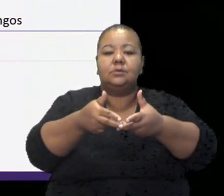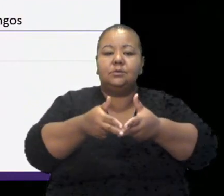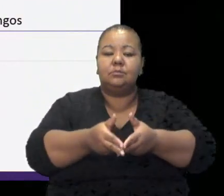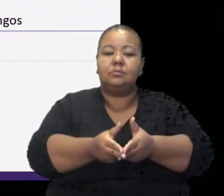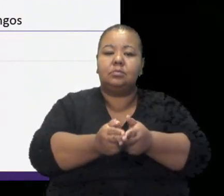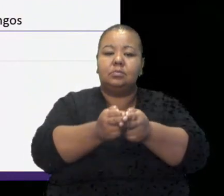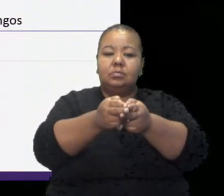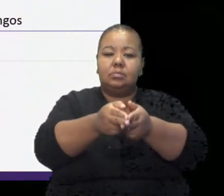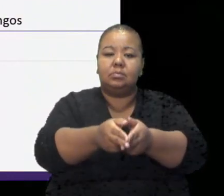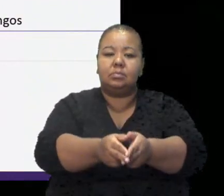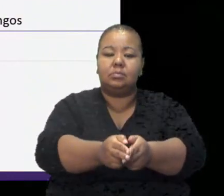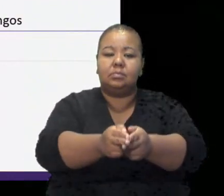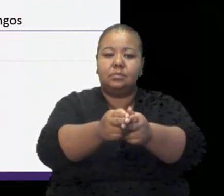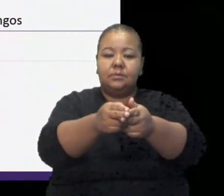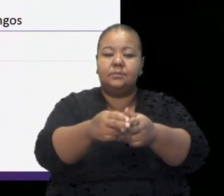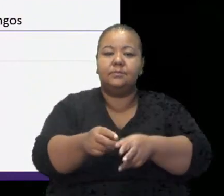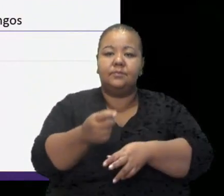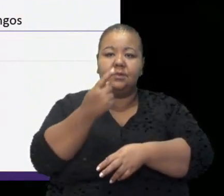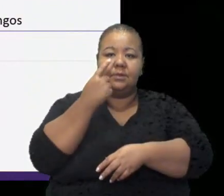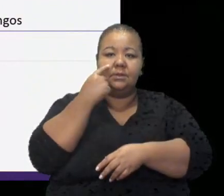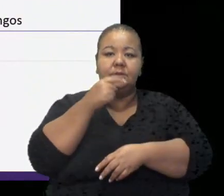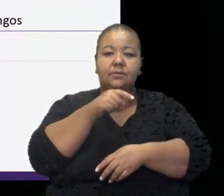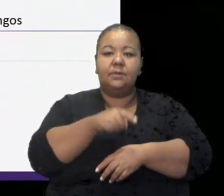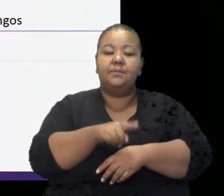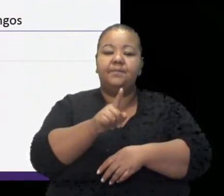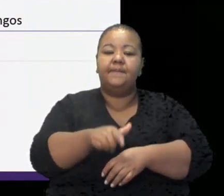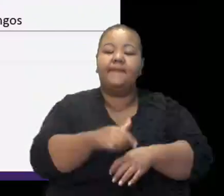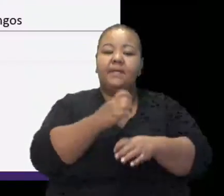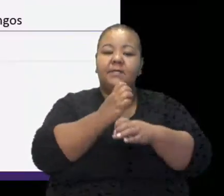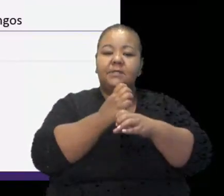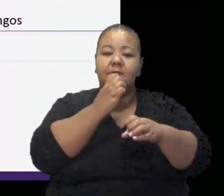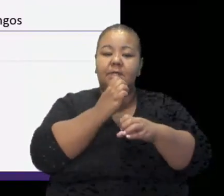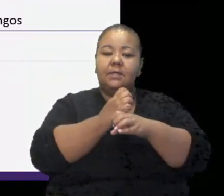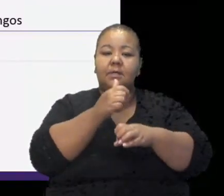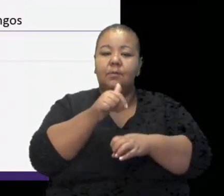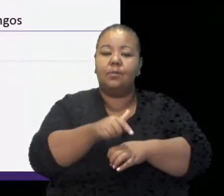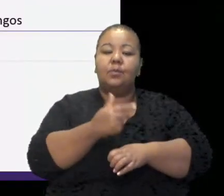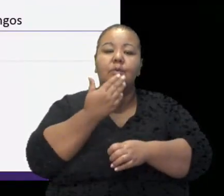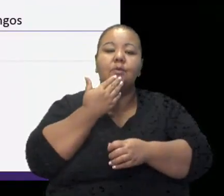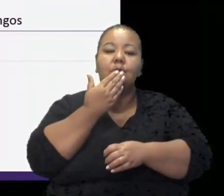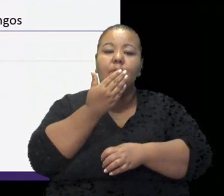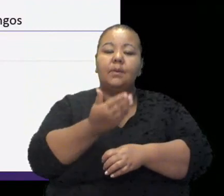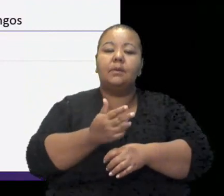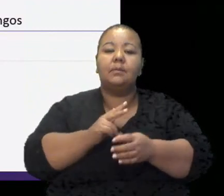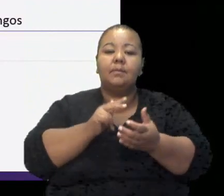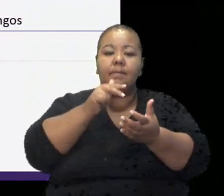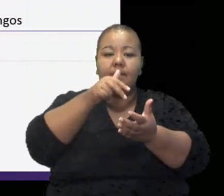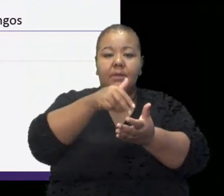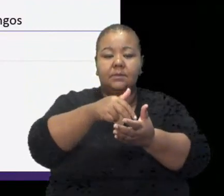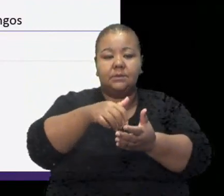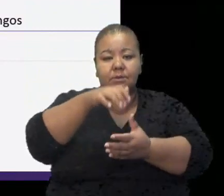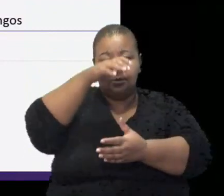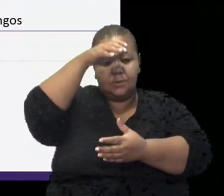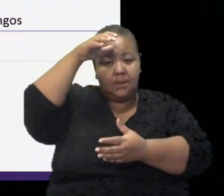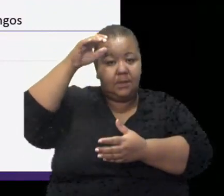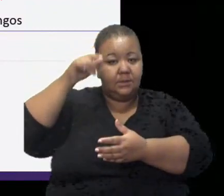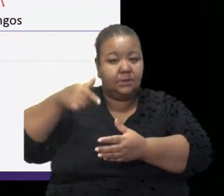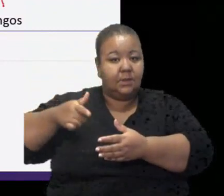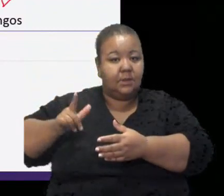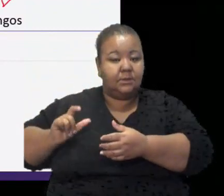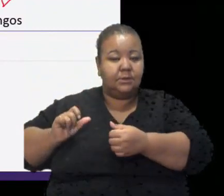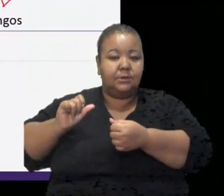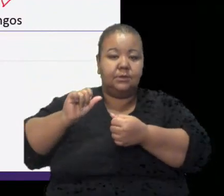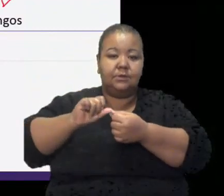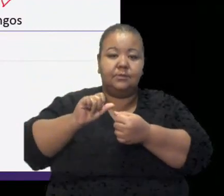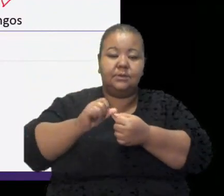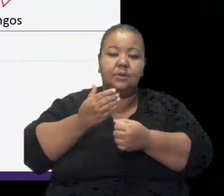navios. Então, as observações que a gente vê que é uma engenharia por encomenda, participação do cliente antes de colocar o pedido,